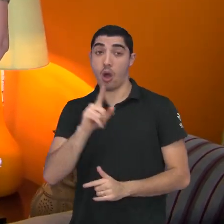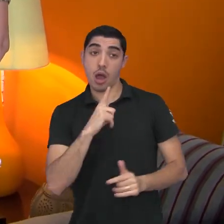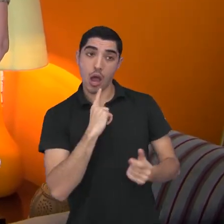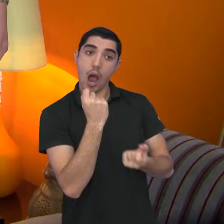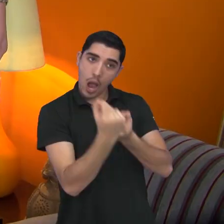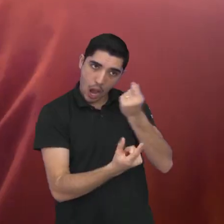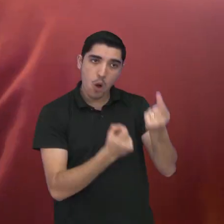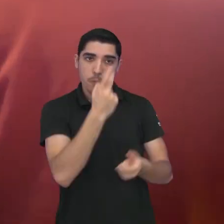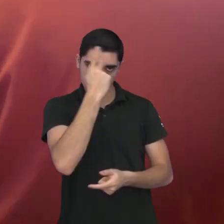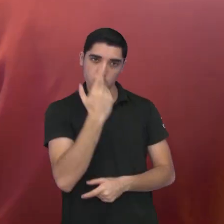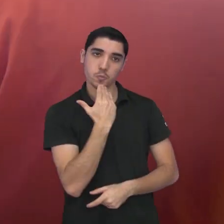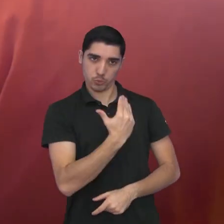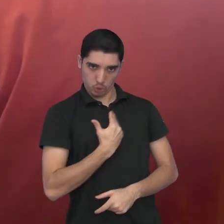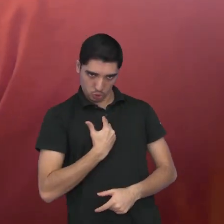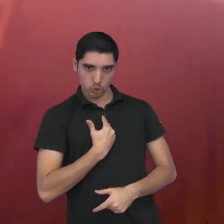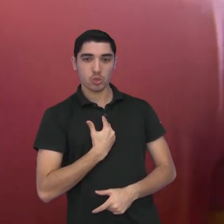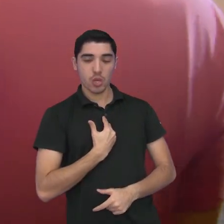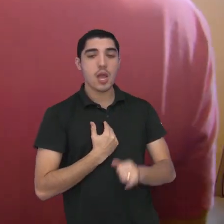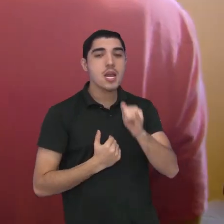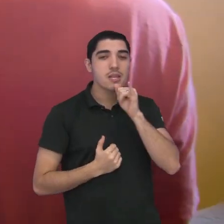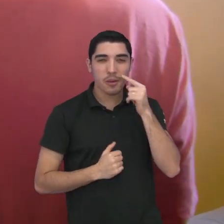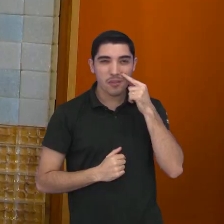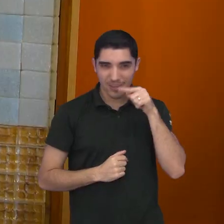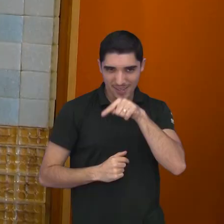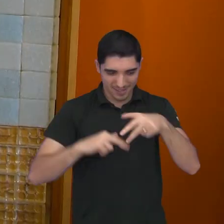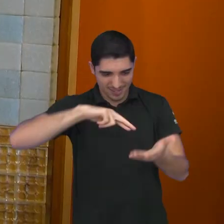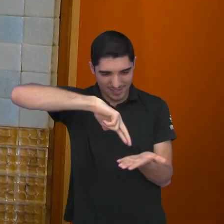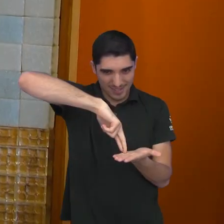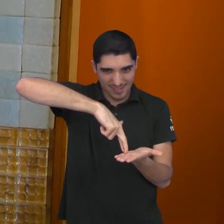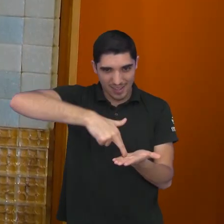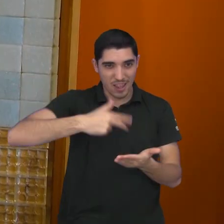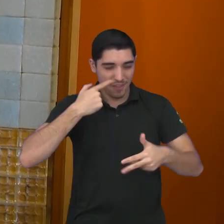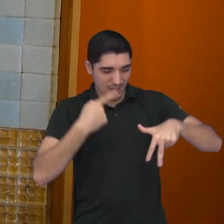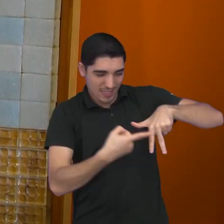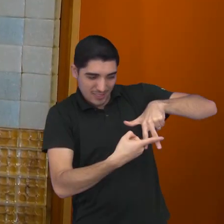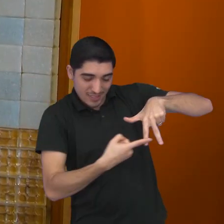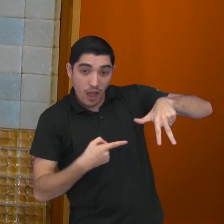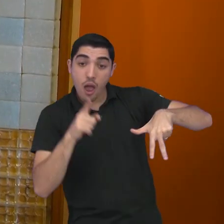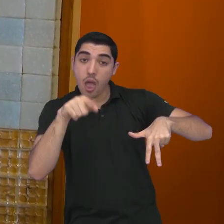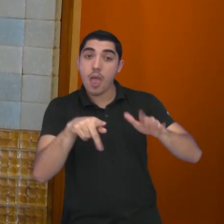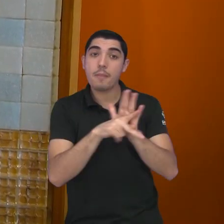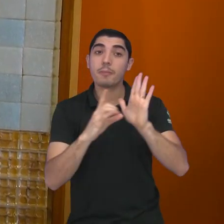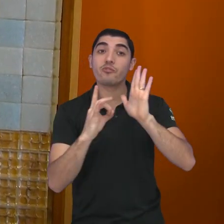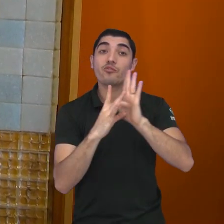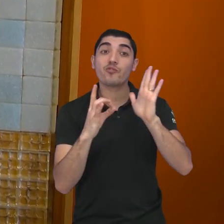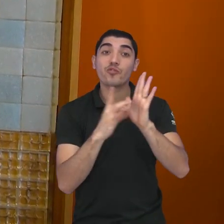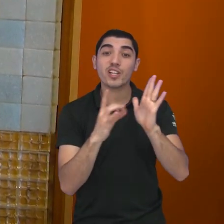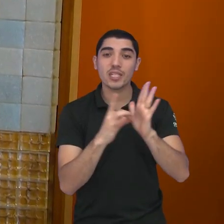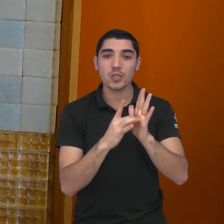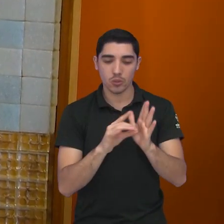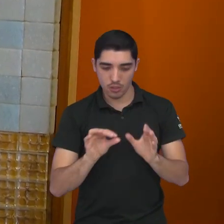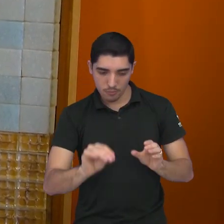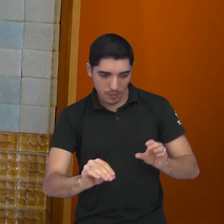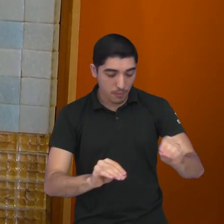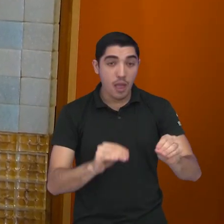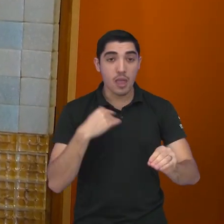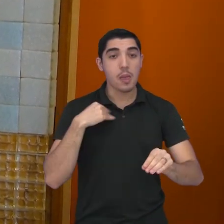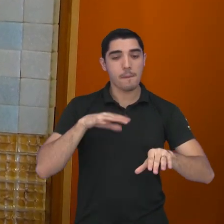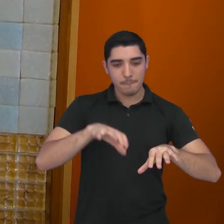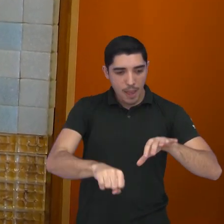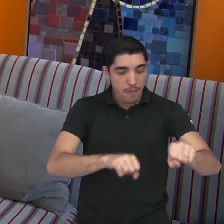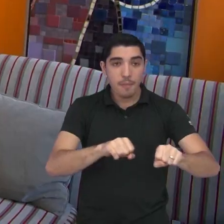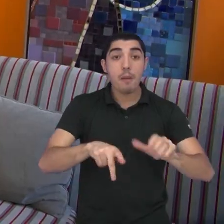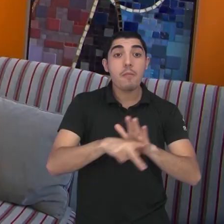encomendados, né? No caso aqui tem uma particularidade, aquela saia da bailarina são cacos de vidro que eu fui pegando em